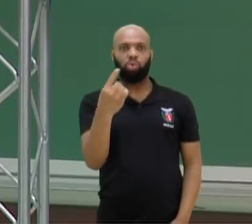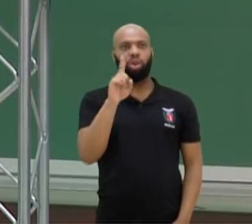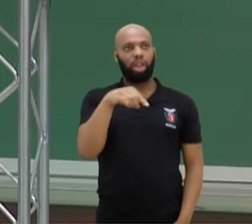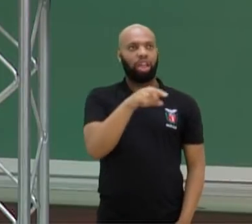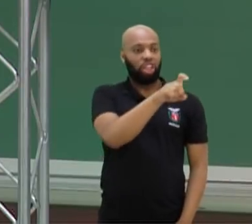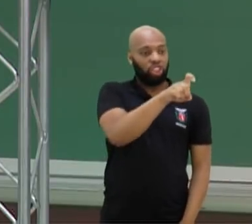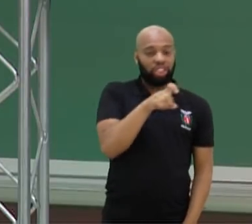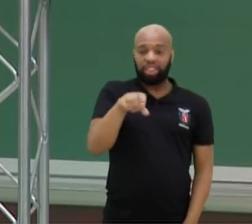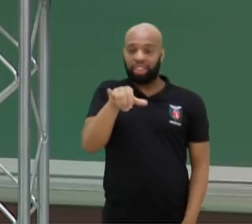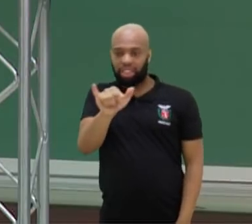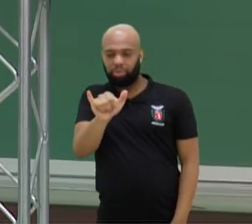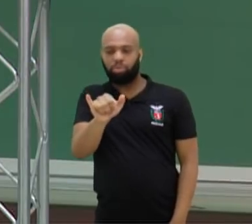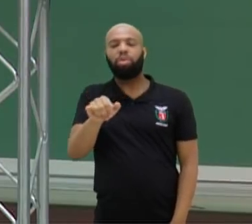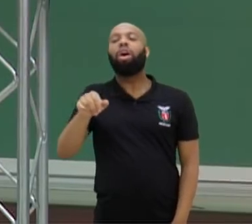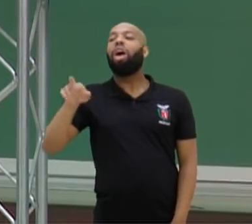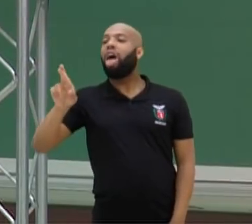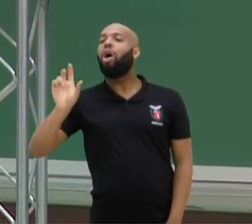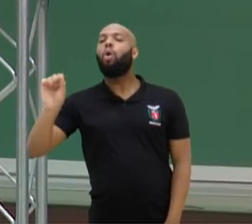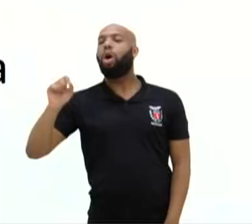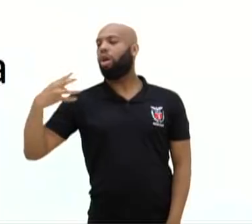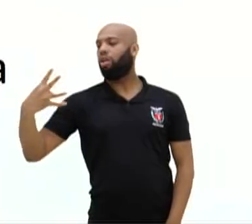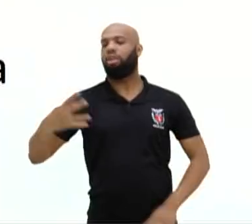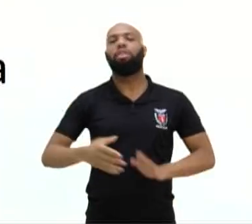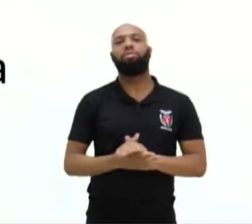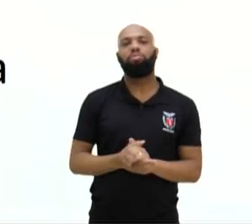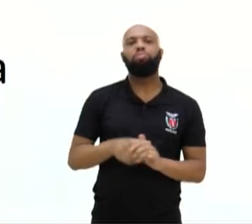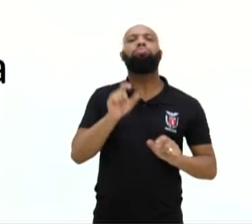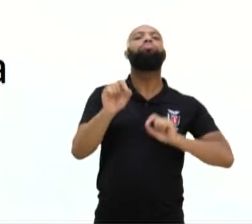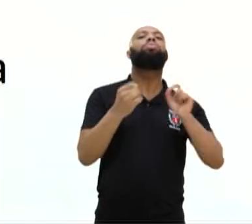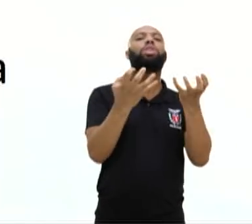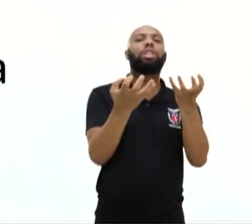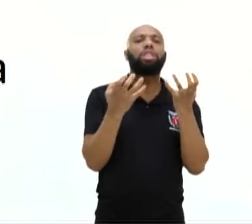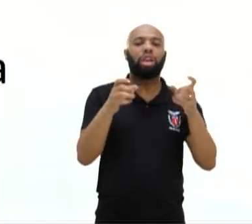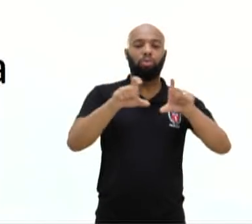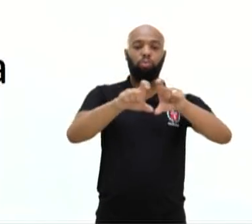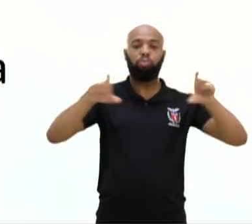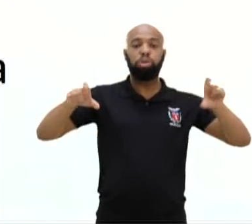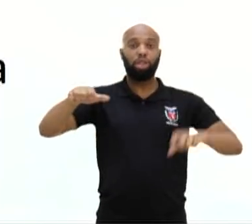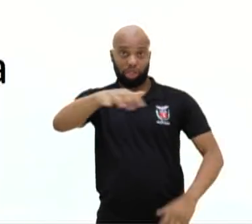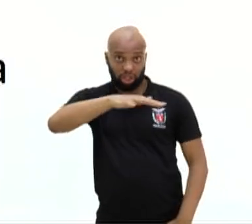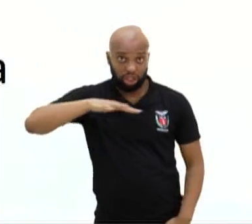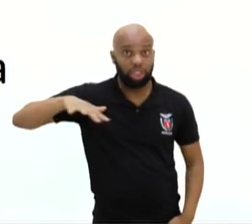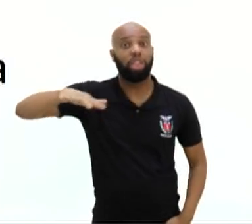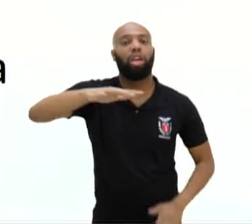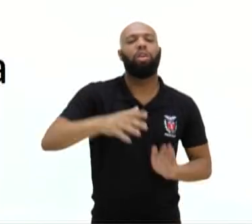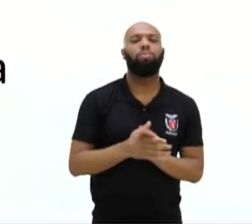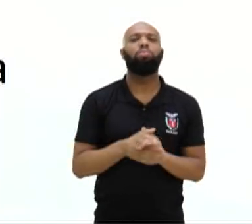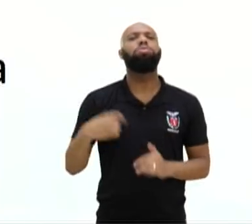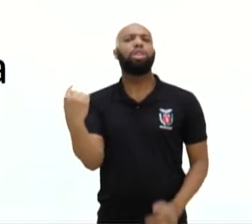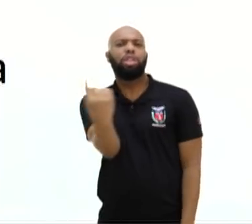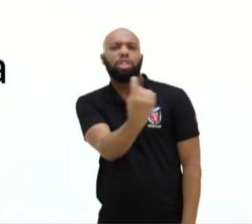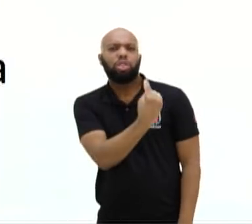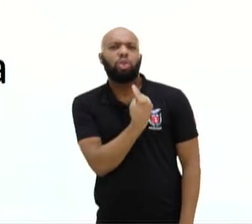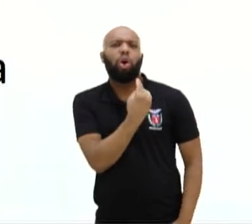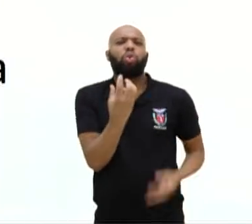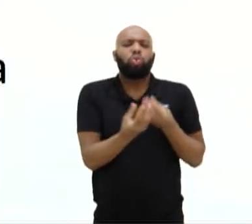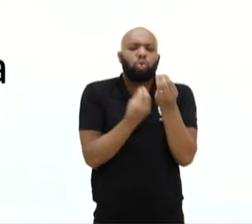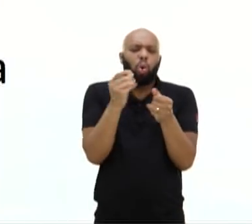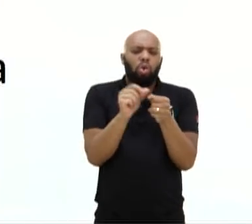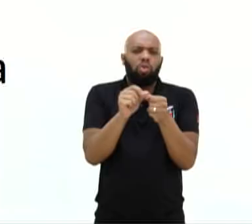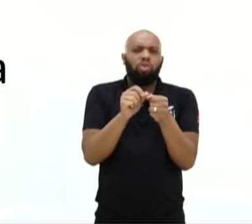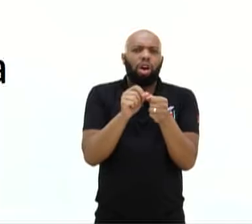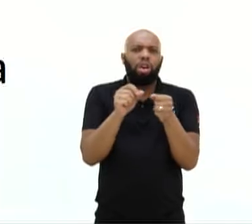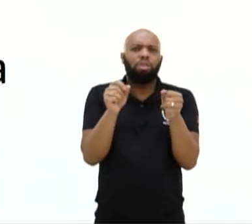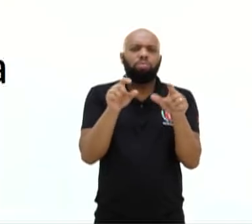y. E raio foi dado como 4. Então, o que ele quer? A equação geral. Bem, Como a gente construiria a equação reduzida?